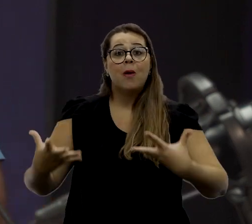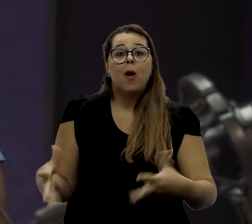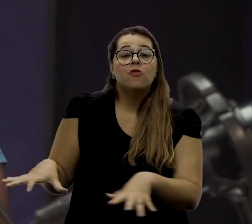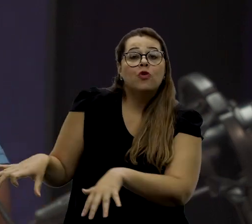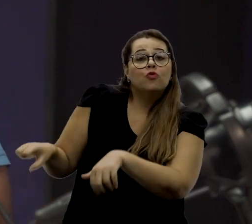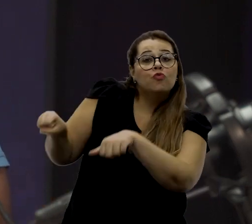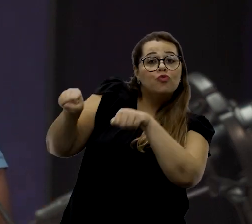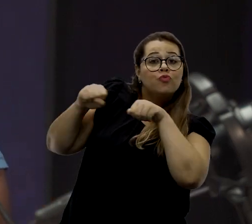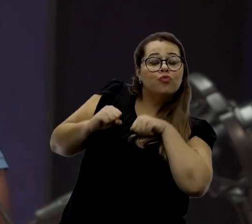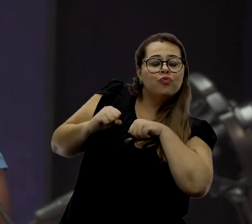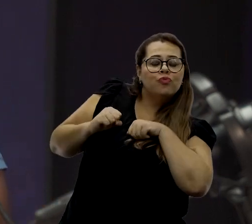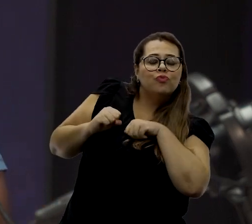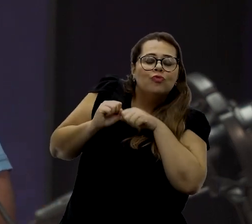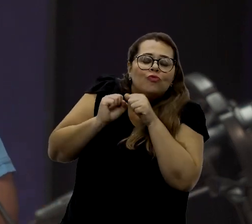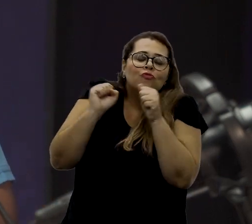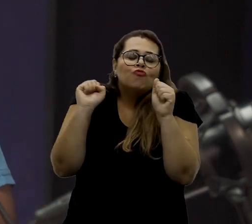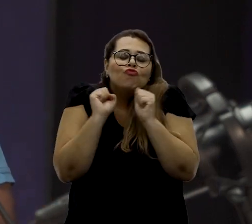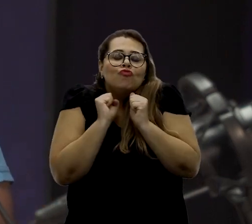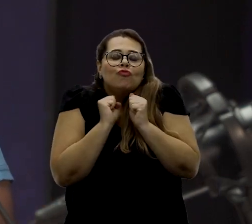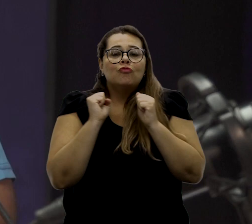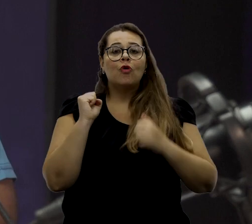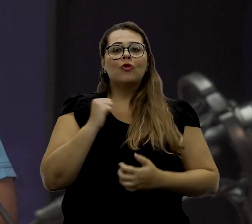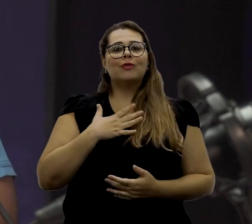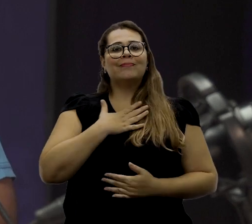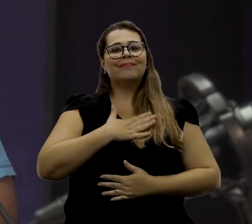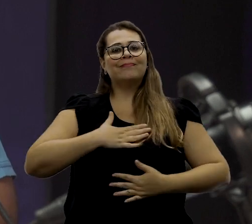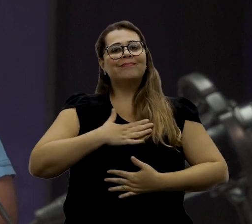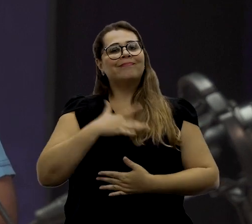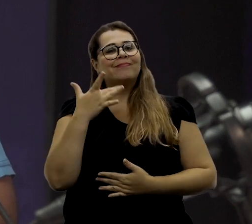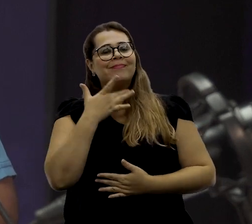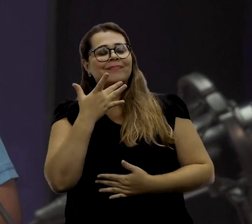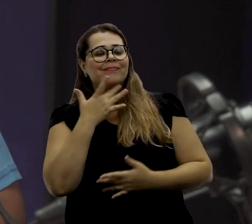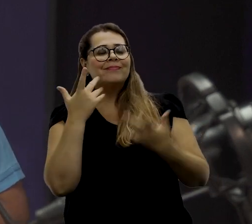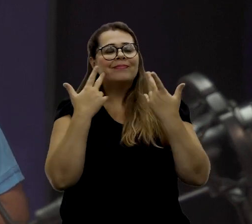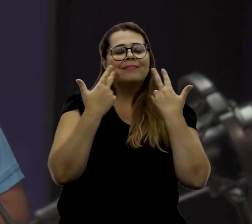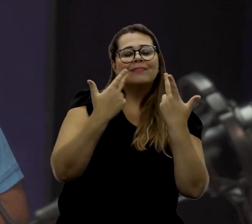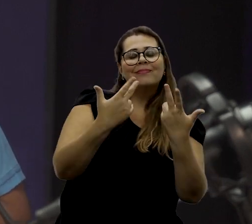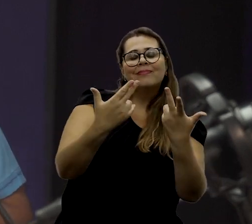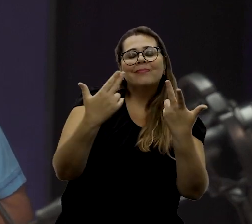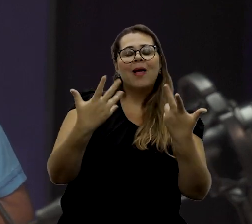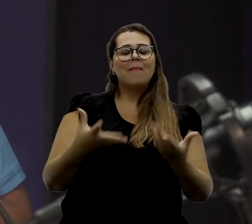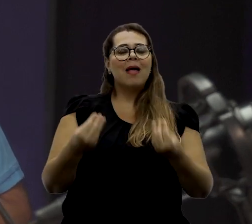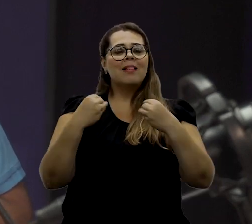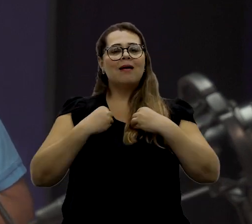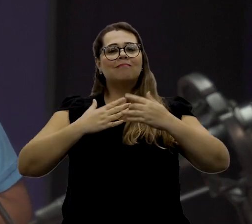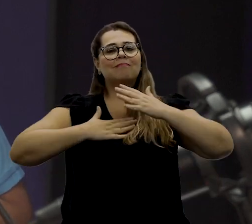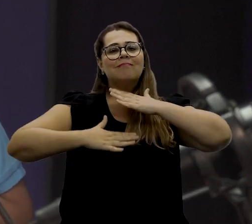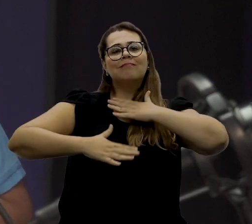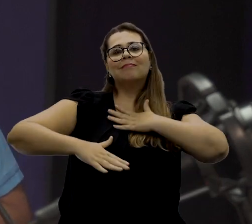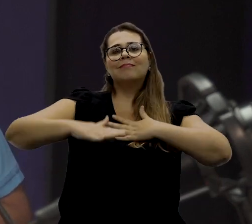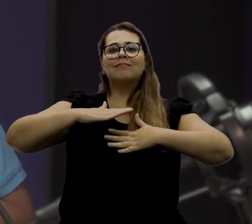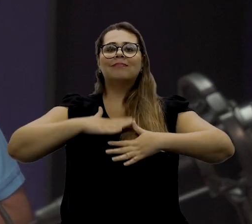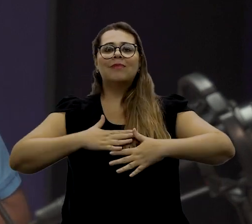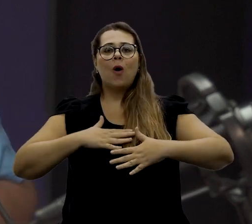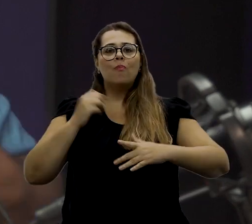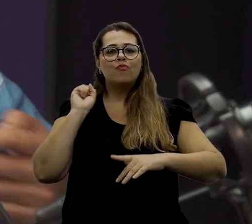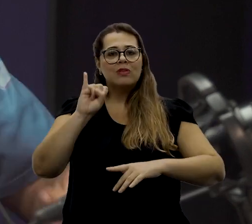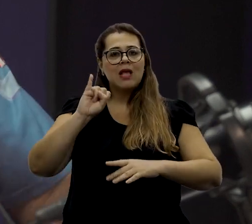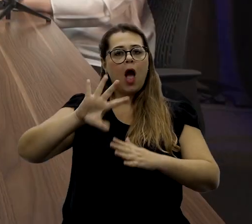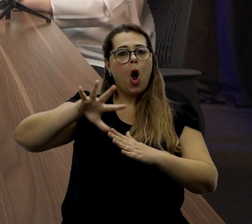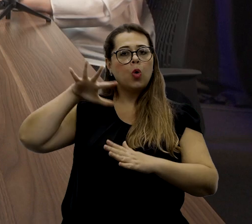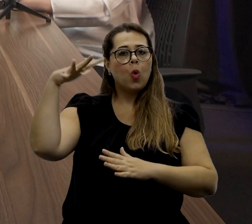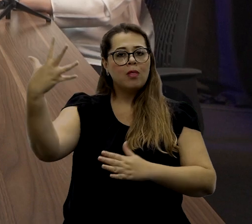Te encolher naquele momento que você está triste. Usa aquela colcha dos seus sentimentos para levantar quantas vezes você